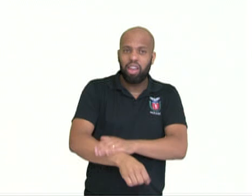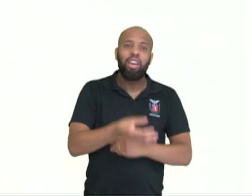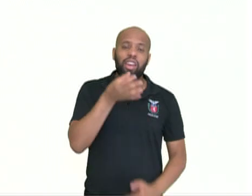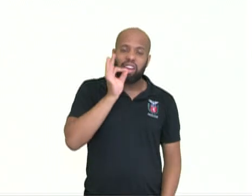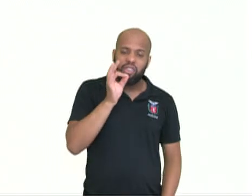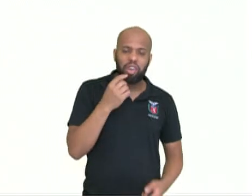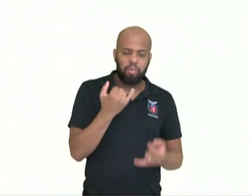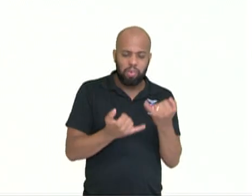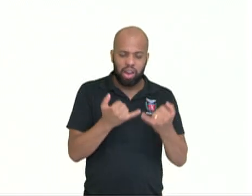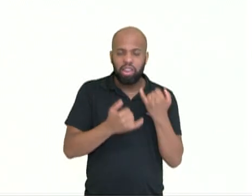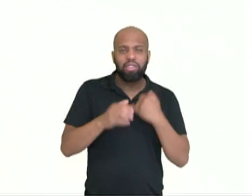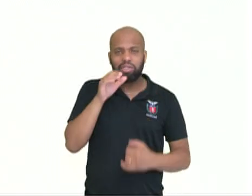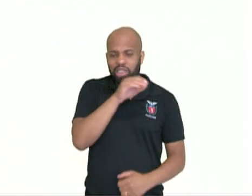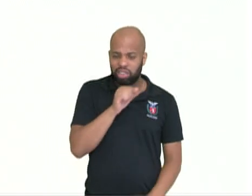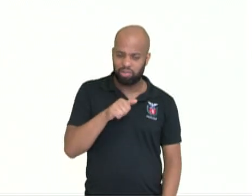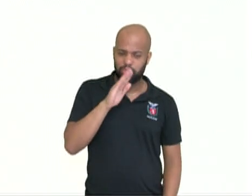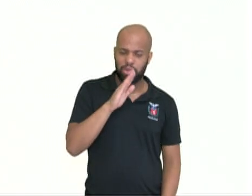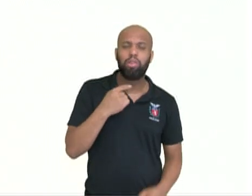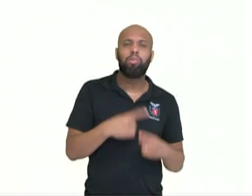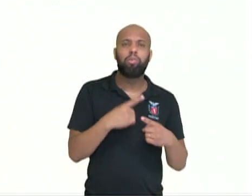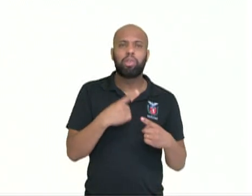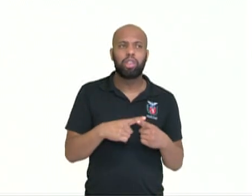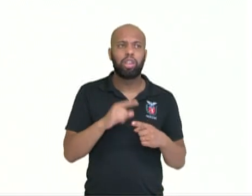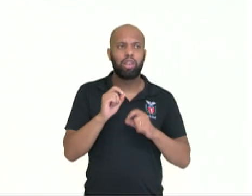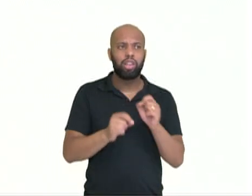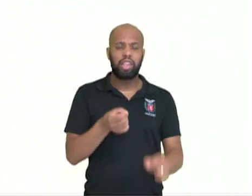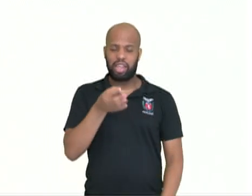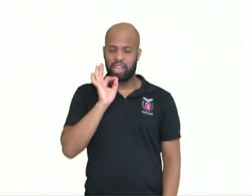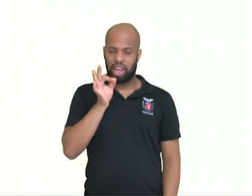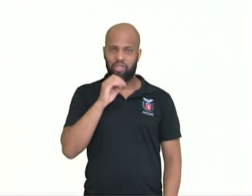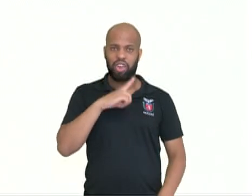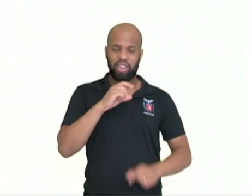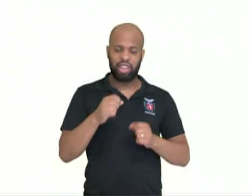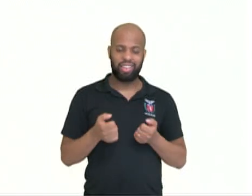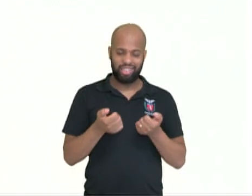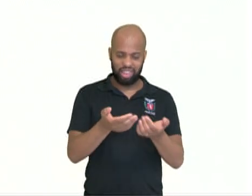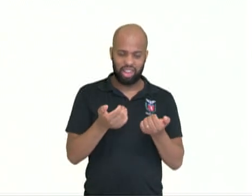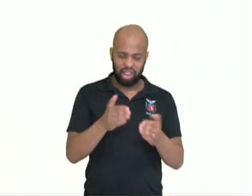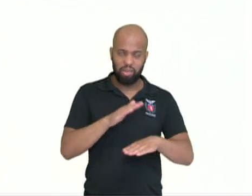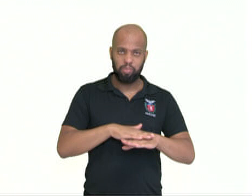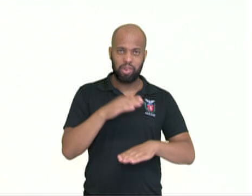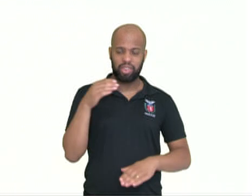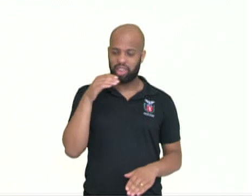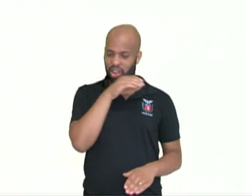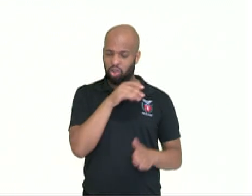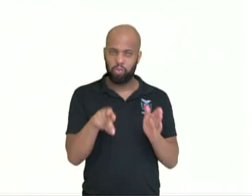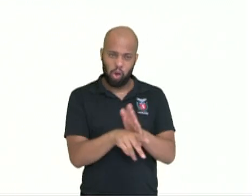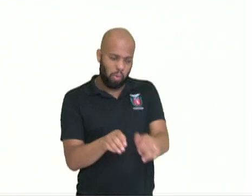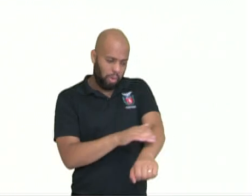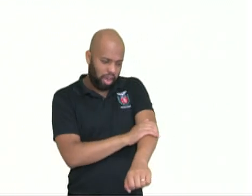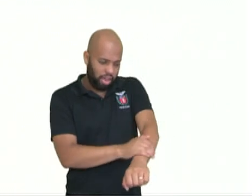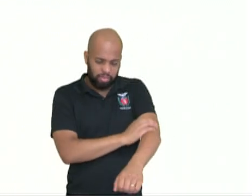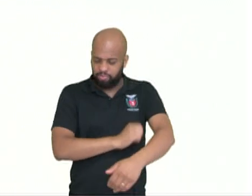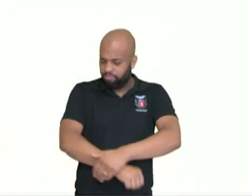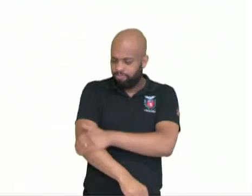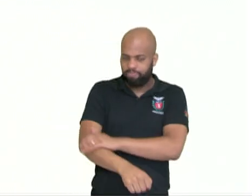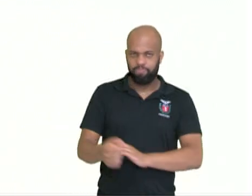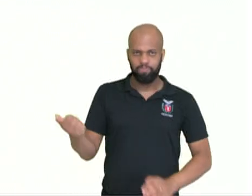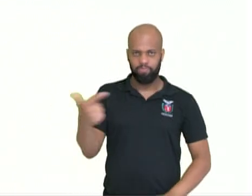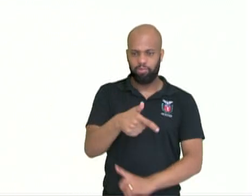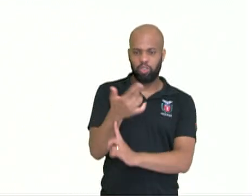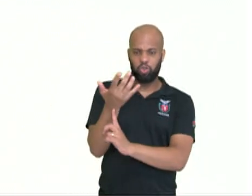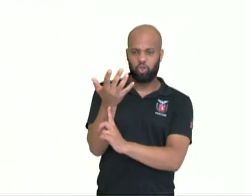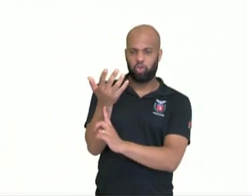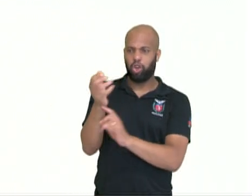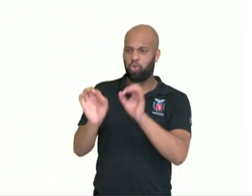queimadura. Isso ocorre porque o café oferece muito mais calor para a sua pele do que as